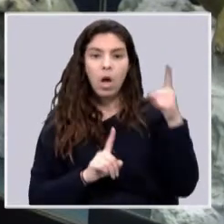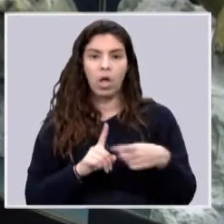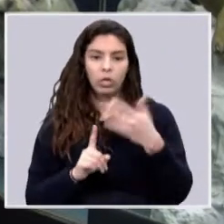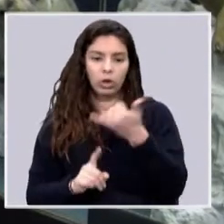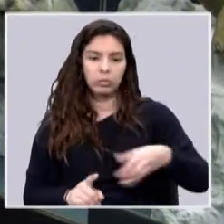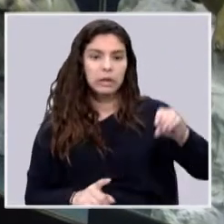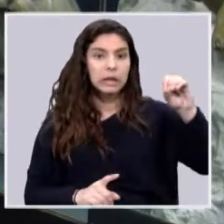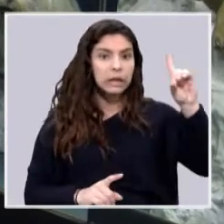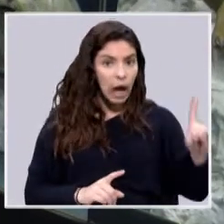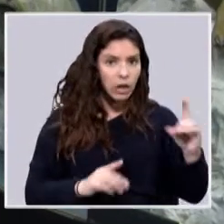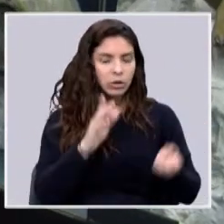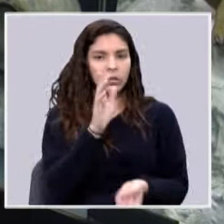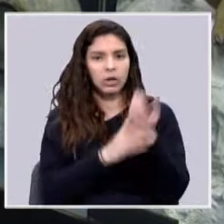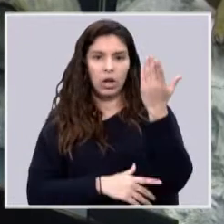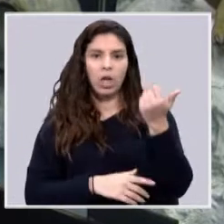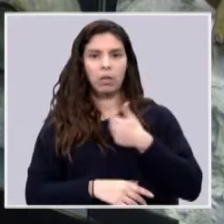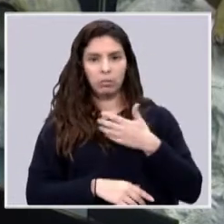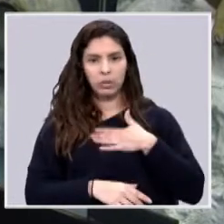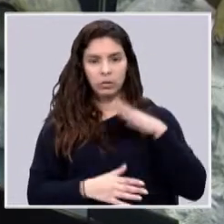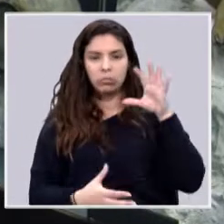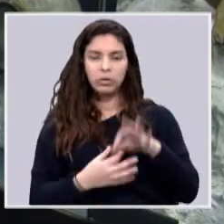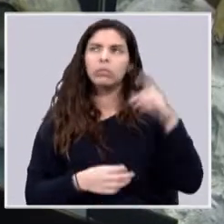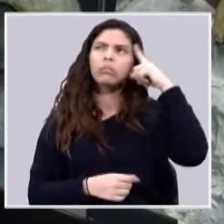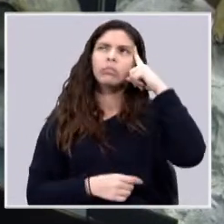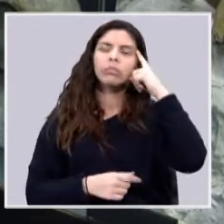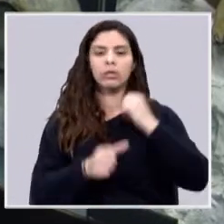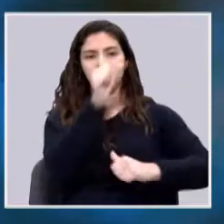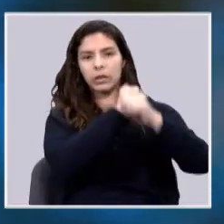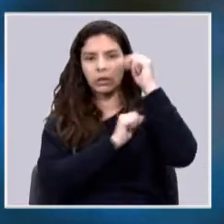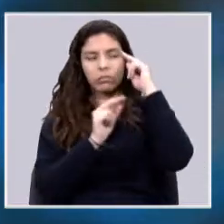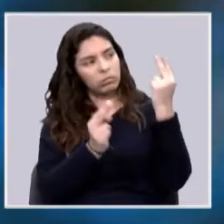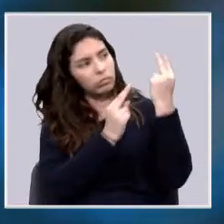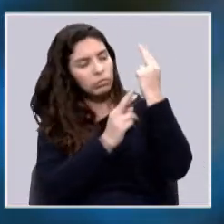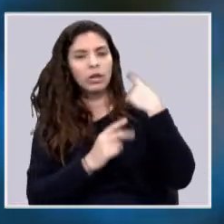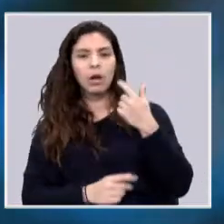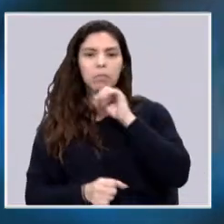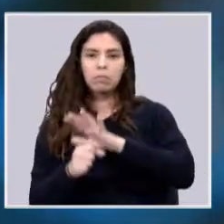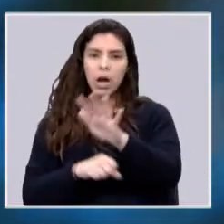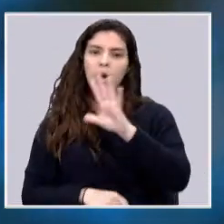nasceu em 2006, depois do biólogo refletir sobre o mar, o universo e a vida.